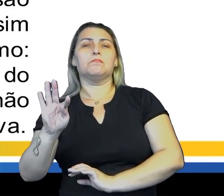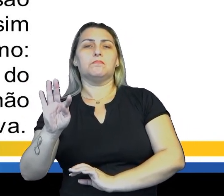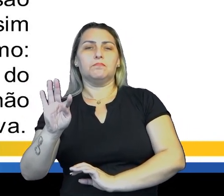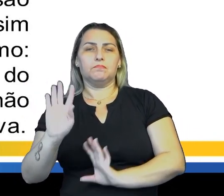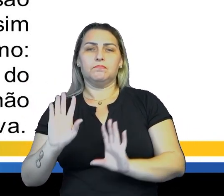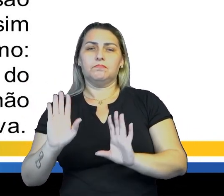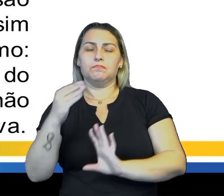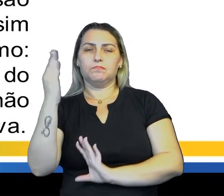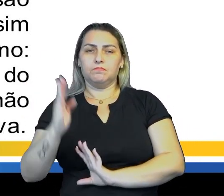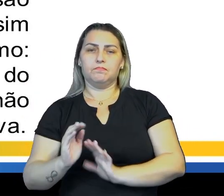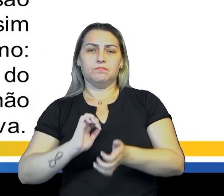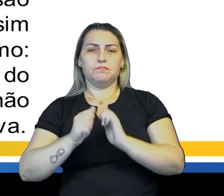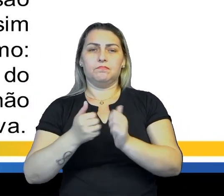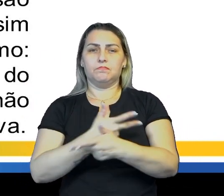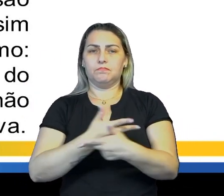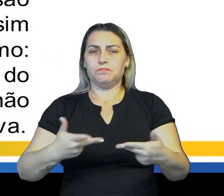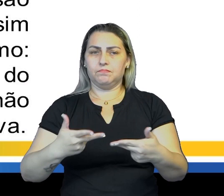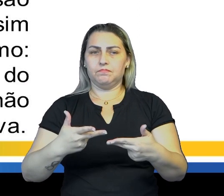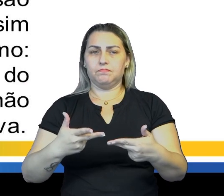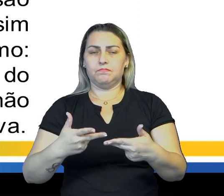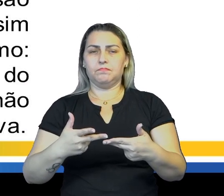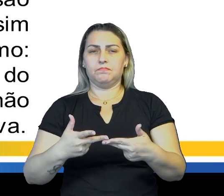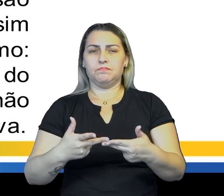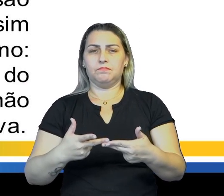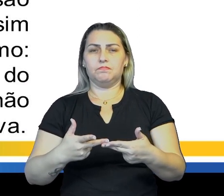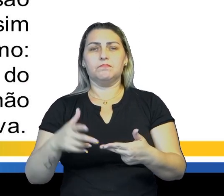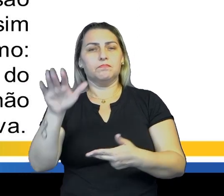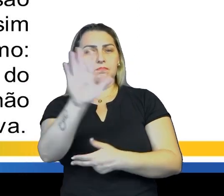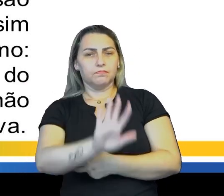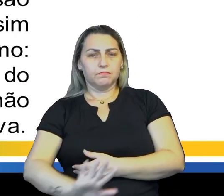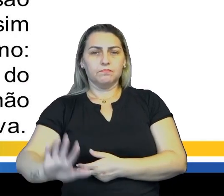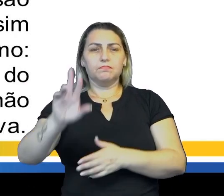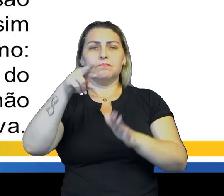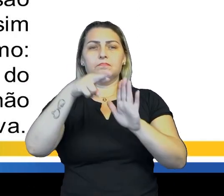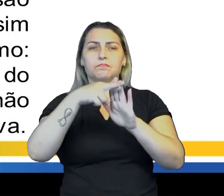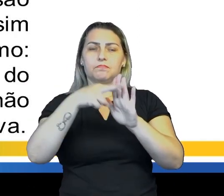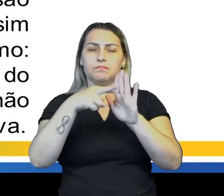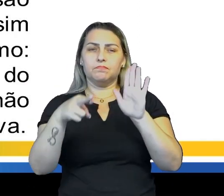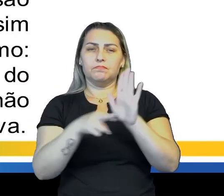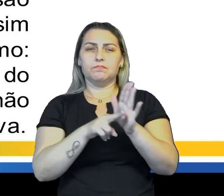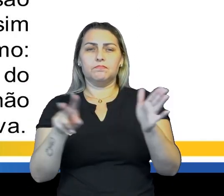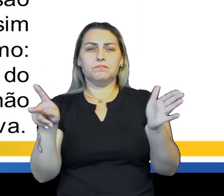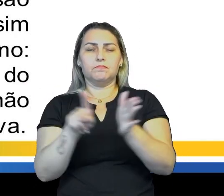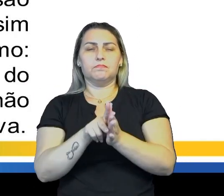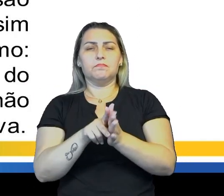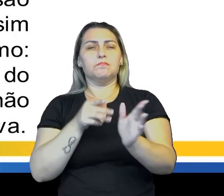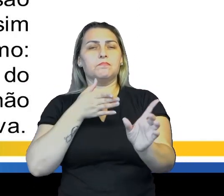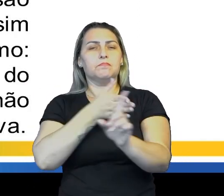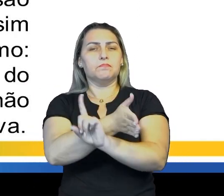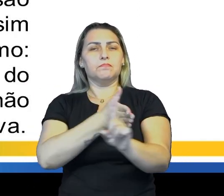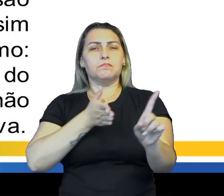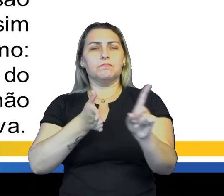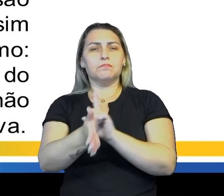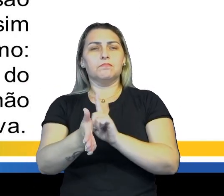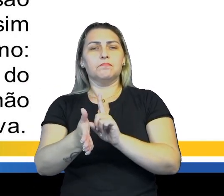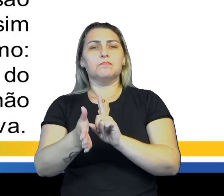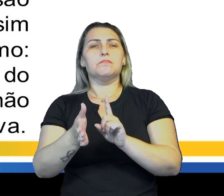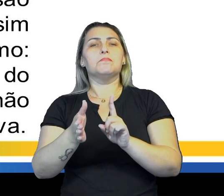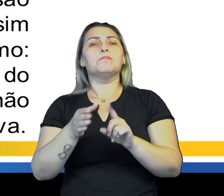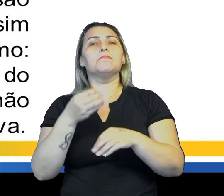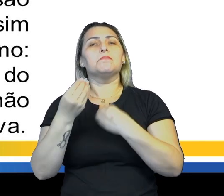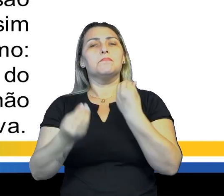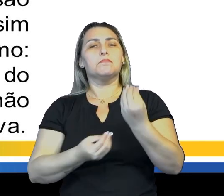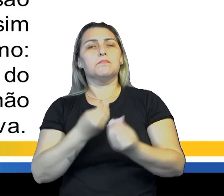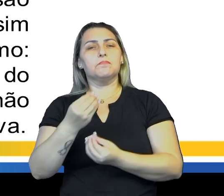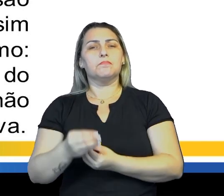Confederação Brasileira do atletismo contudo de forma geral as regras são específicas para de cada modalidade sendo